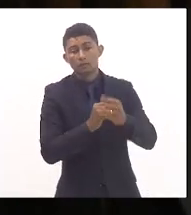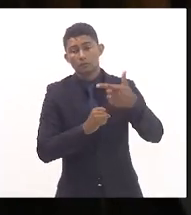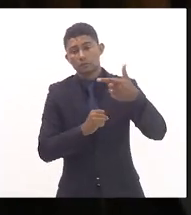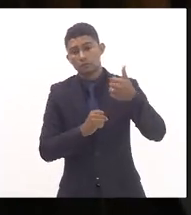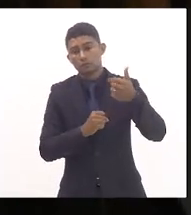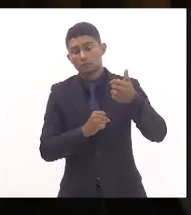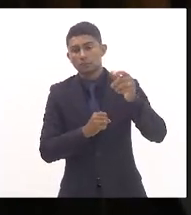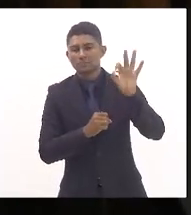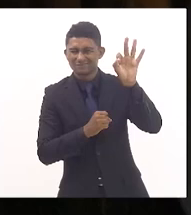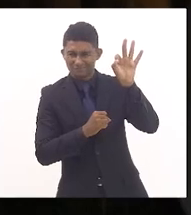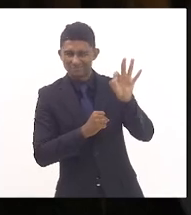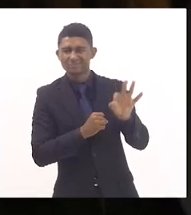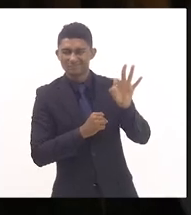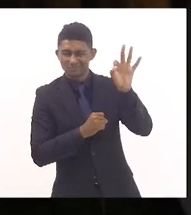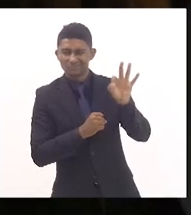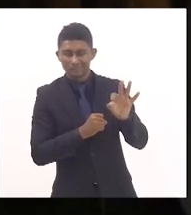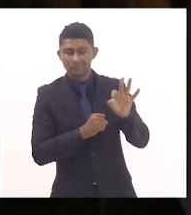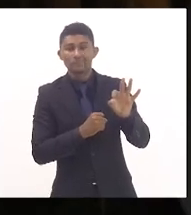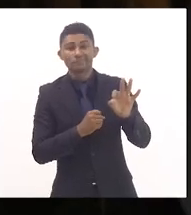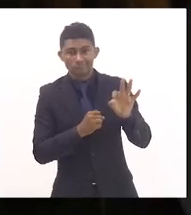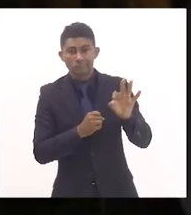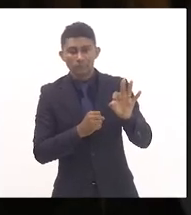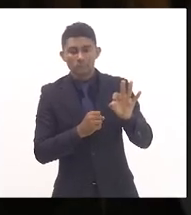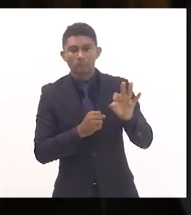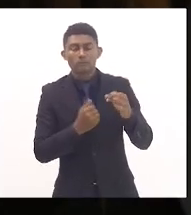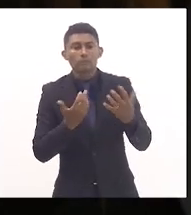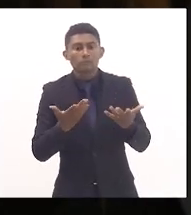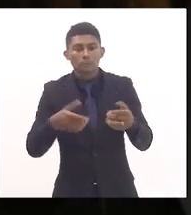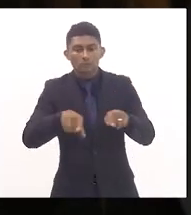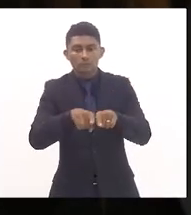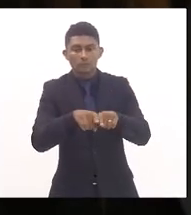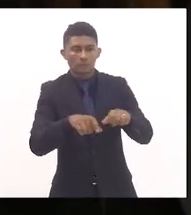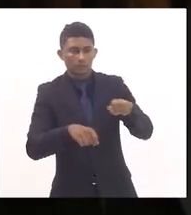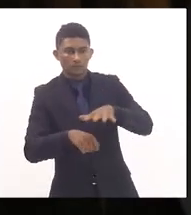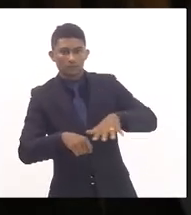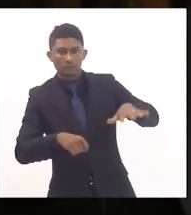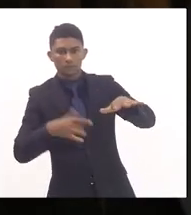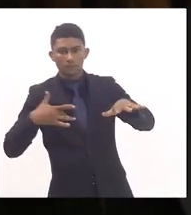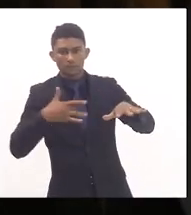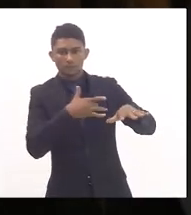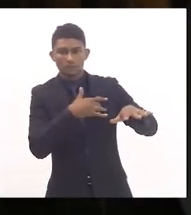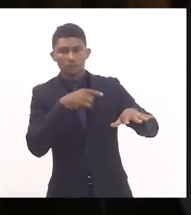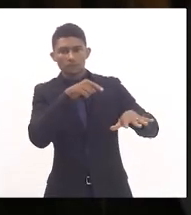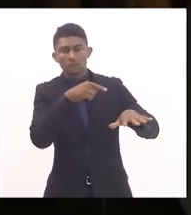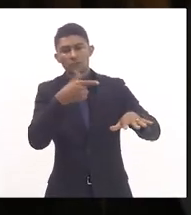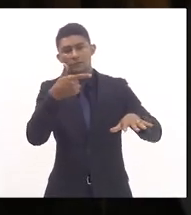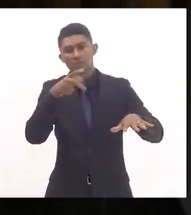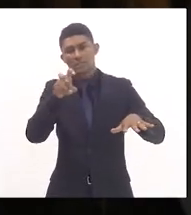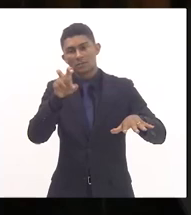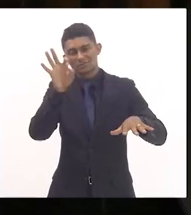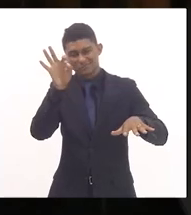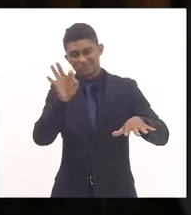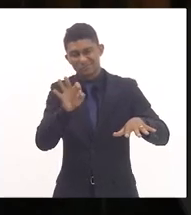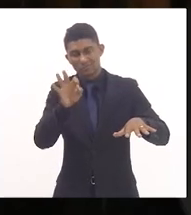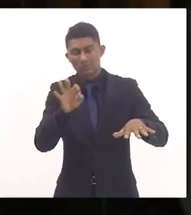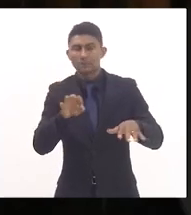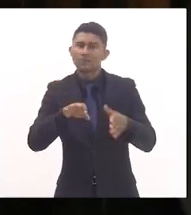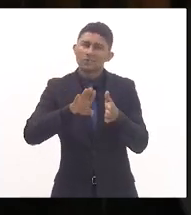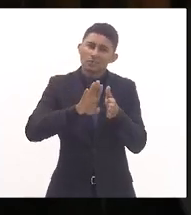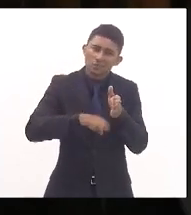das receitas correntes líquidas E na saúde 25 descontado ali